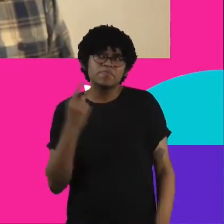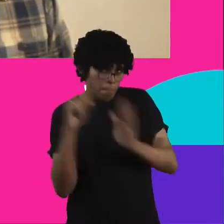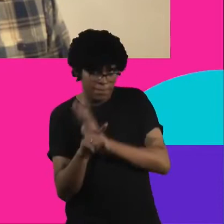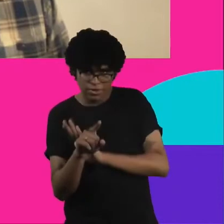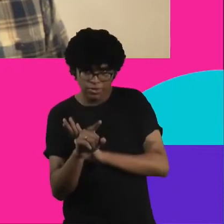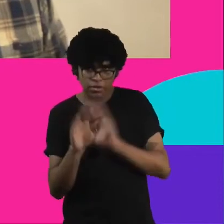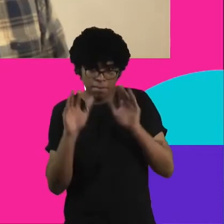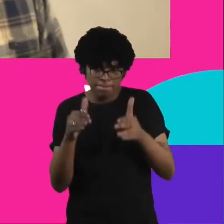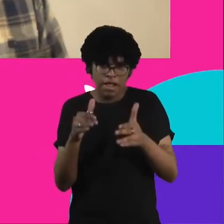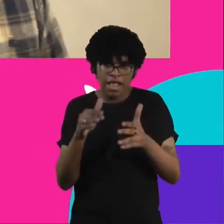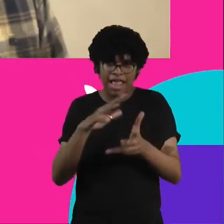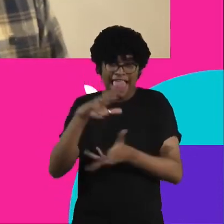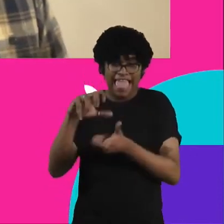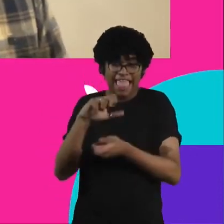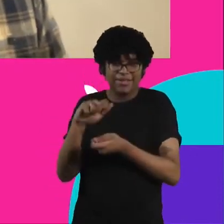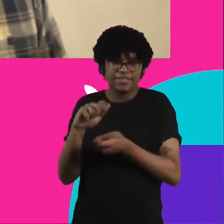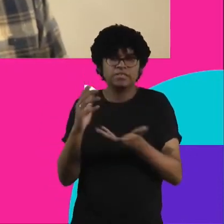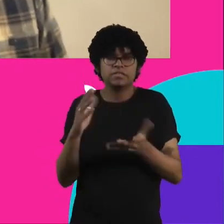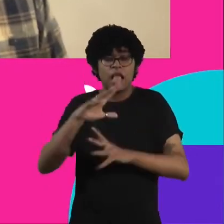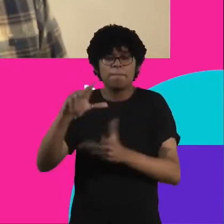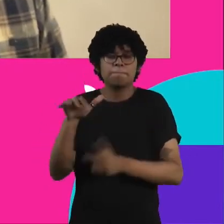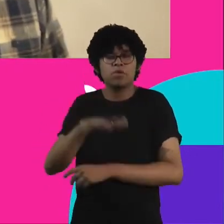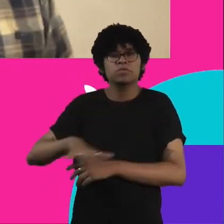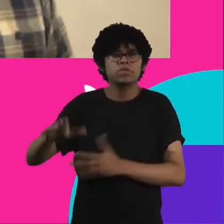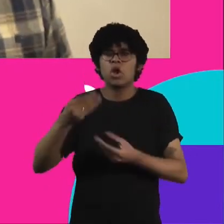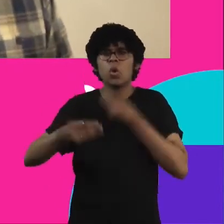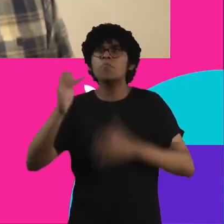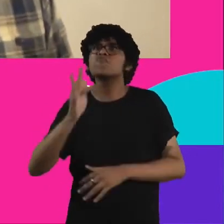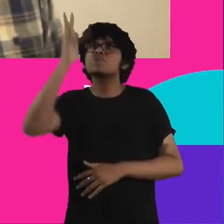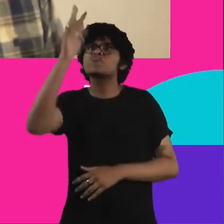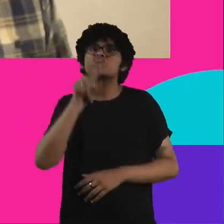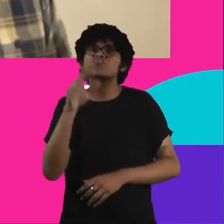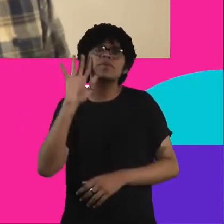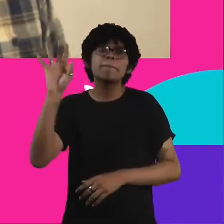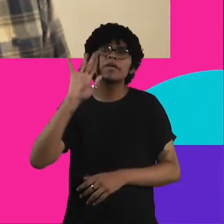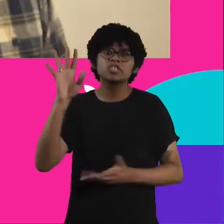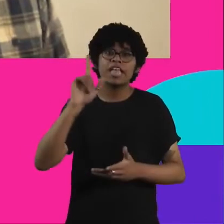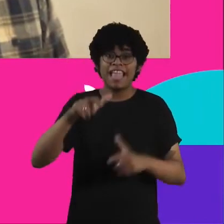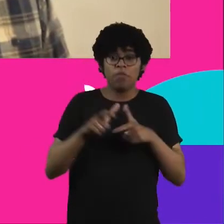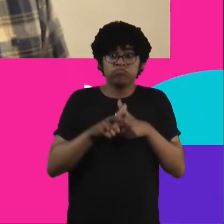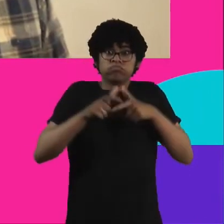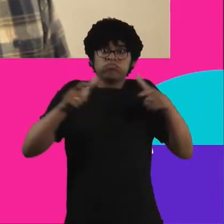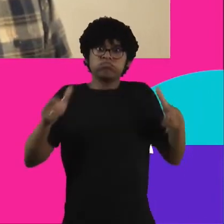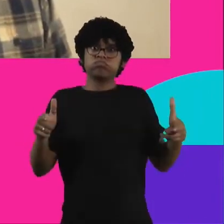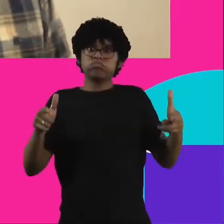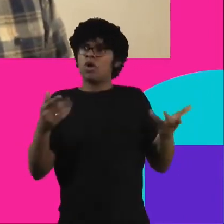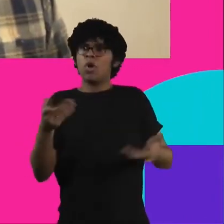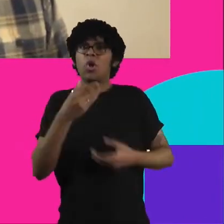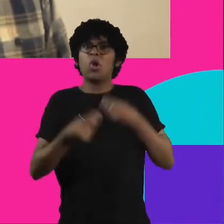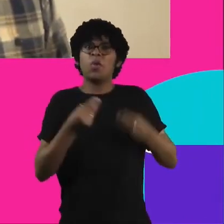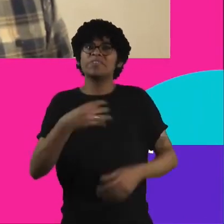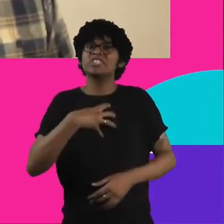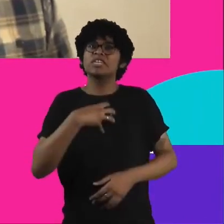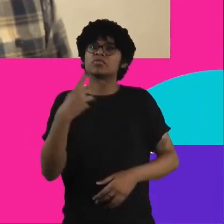Mais uma pergunta com relação a esse ecossistema. Como você vê os dados para o bem e o